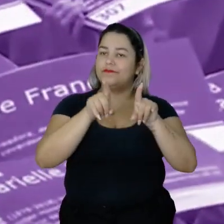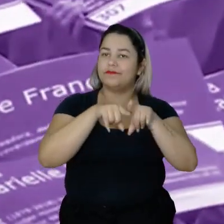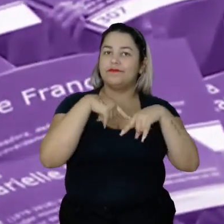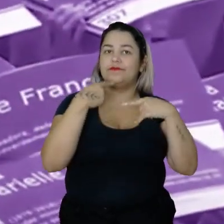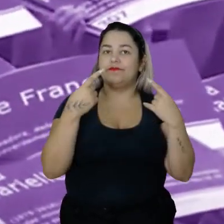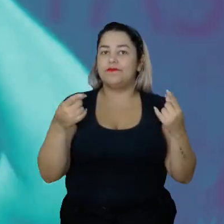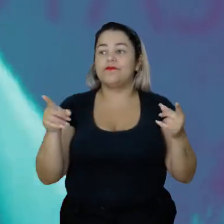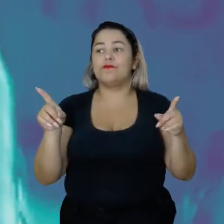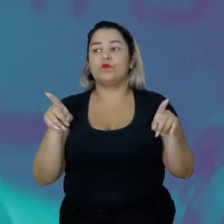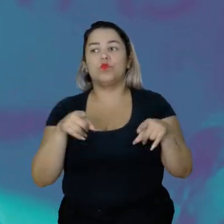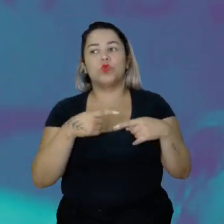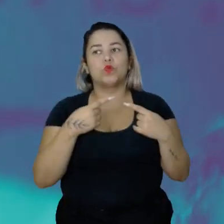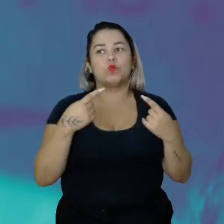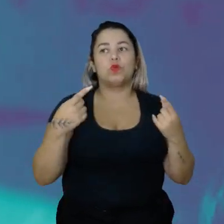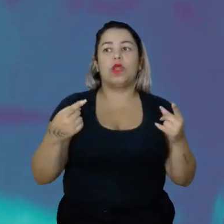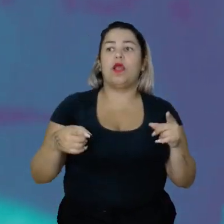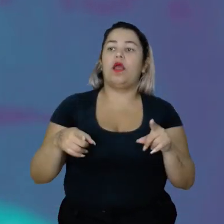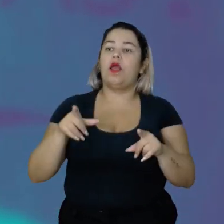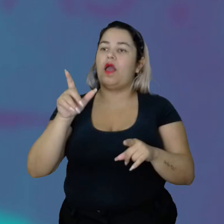acontecer.